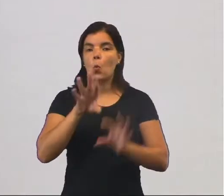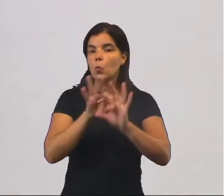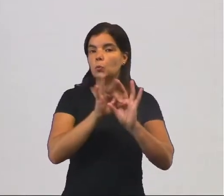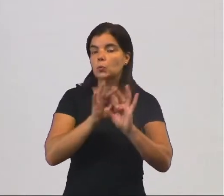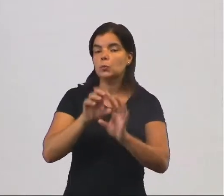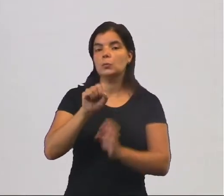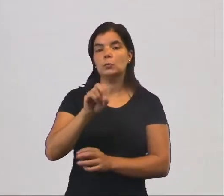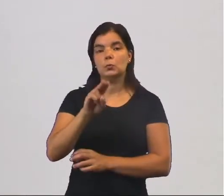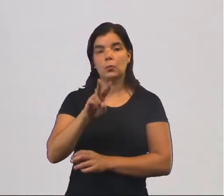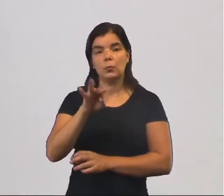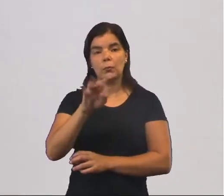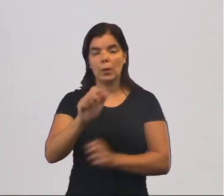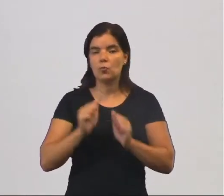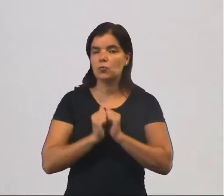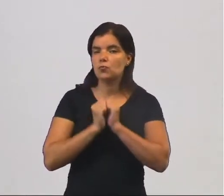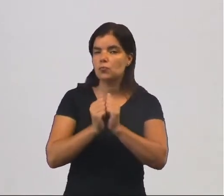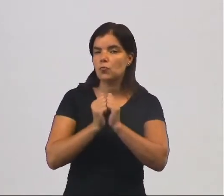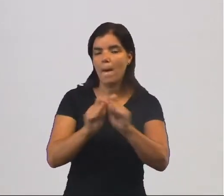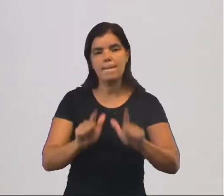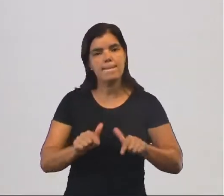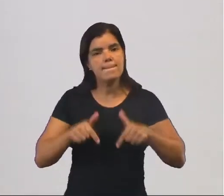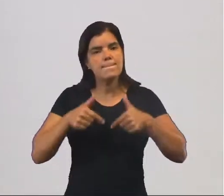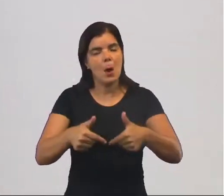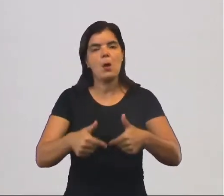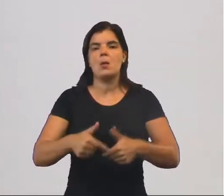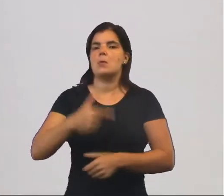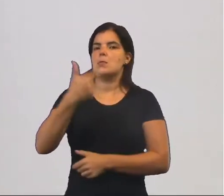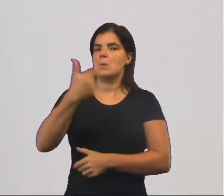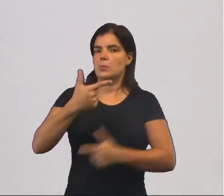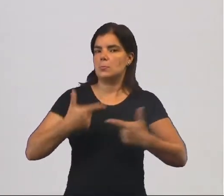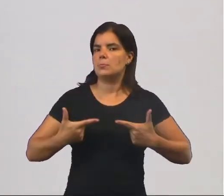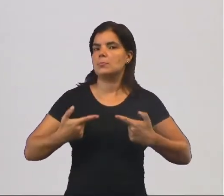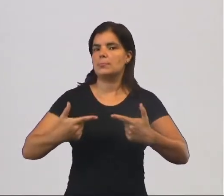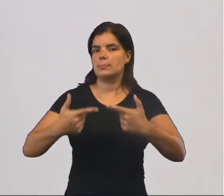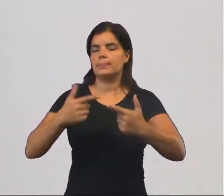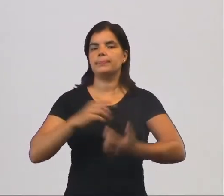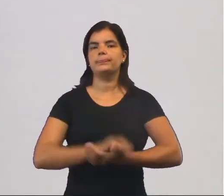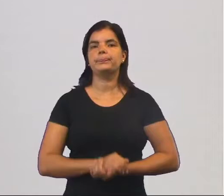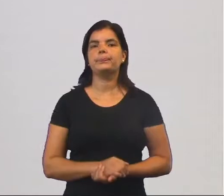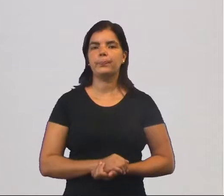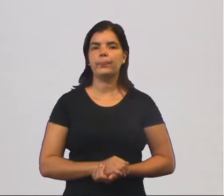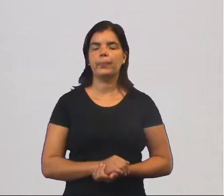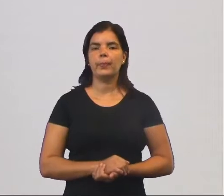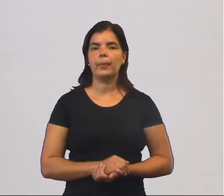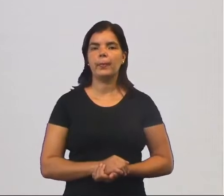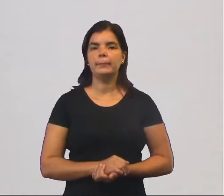Soviética lutavam lado a lado na Segunda Guerra Mundial.